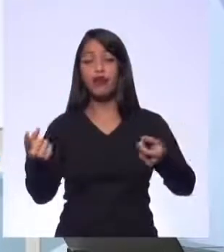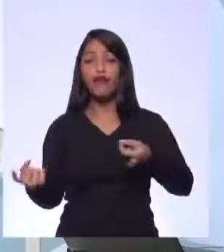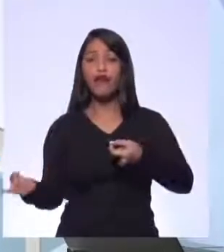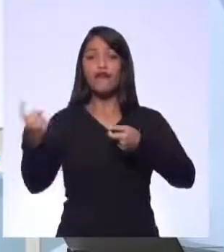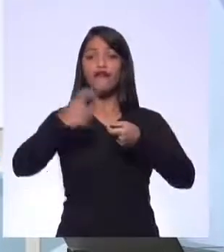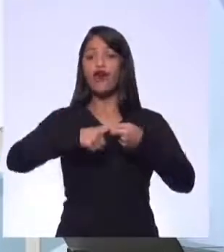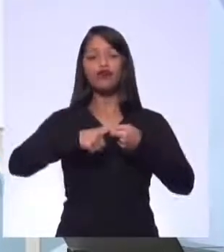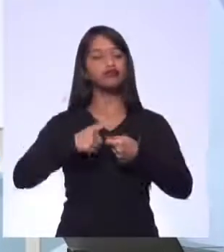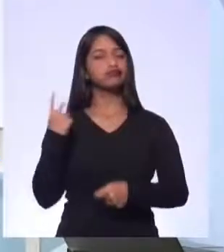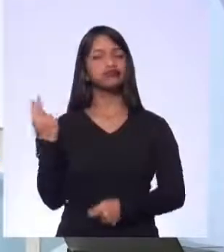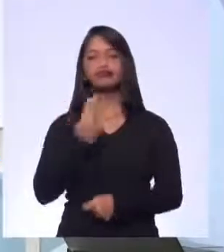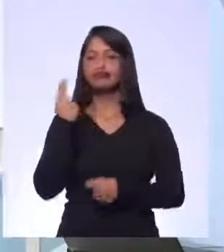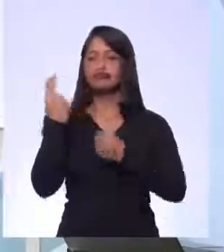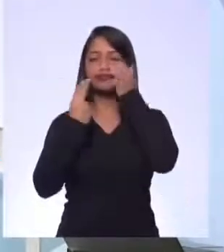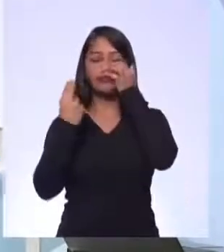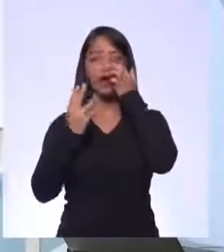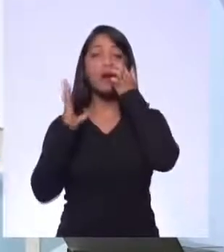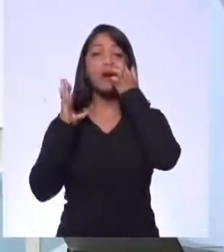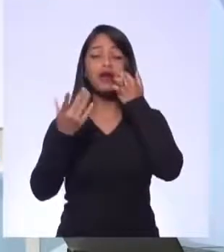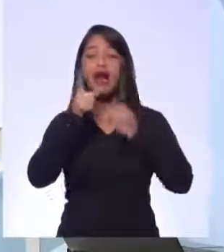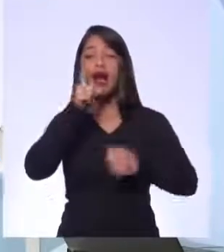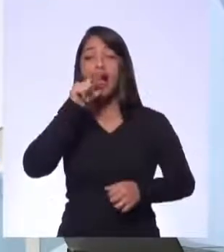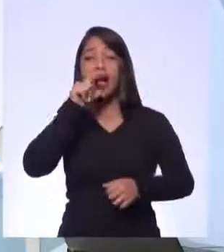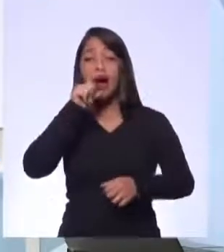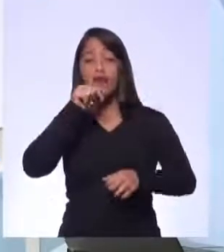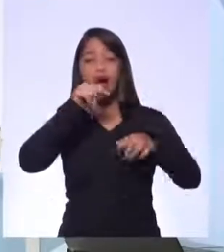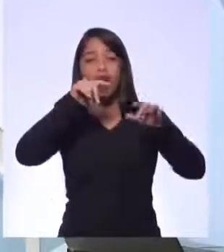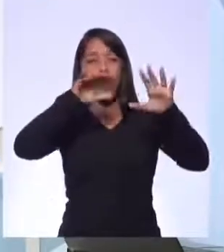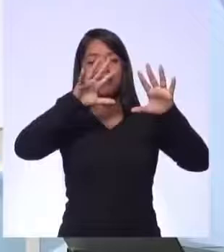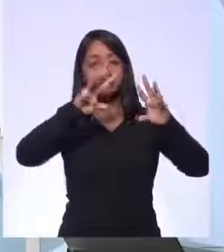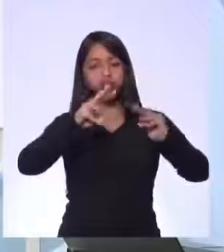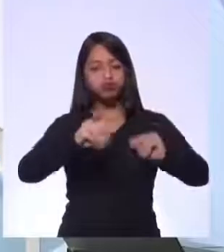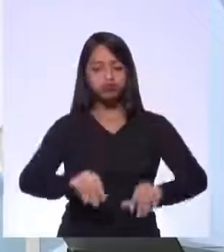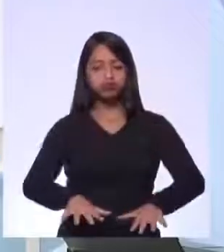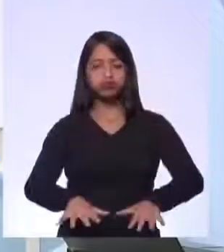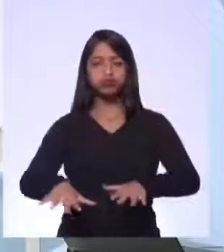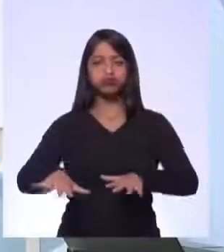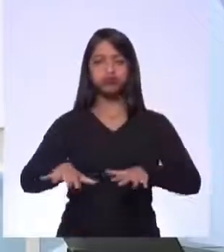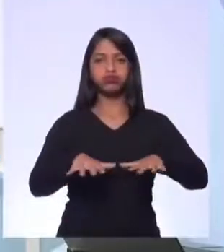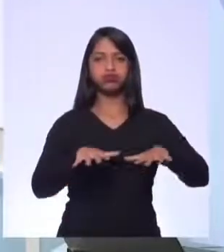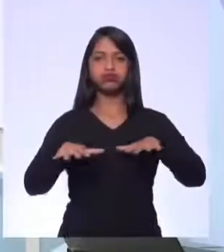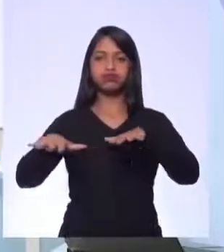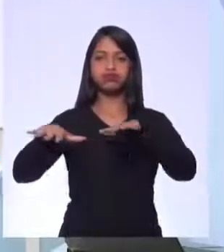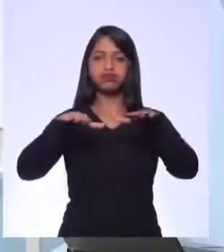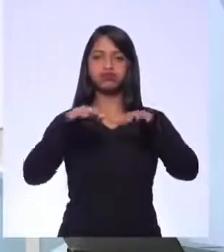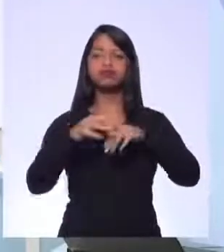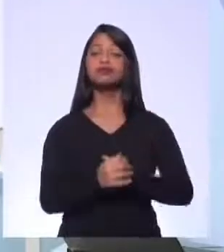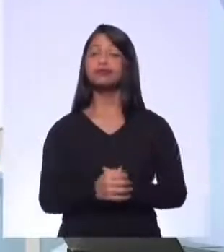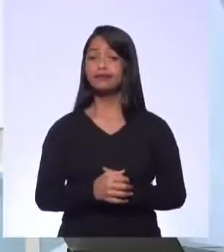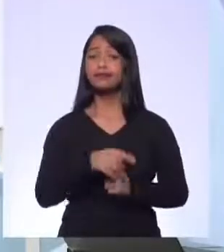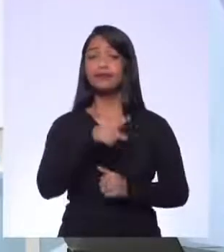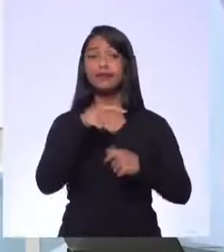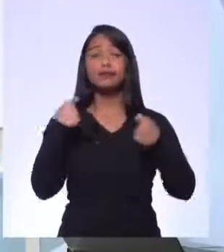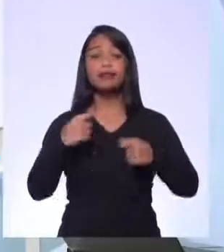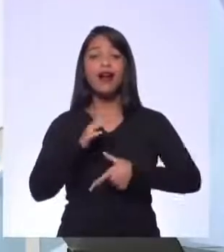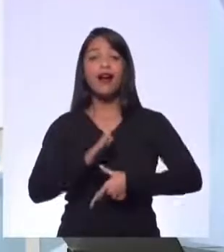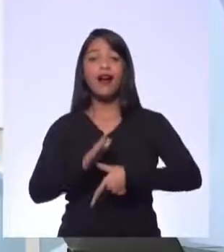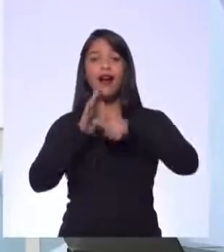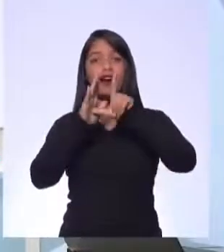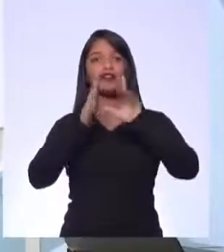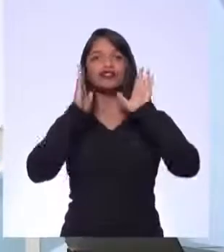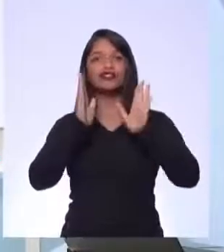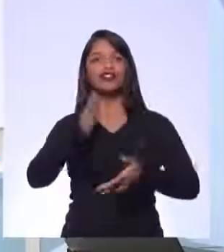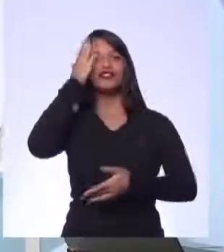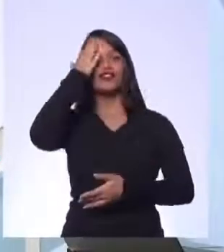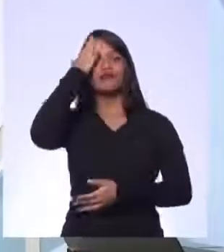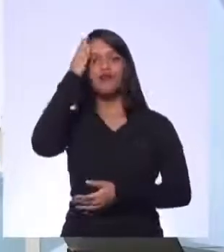se eleve. Então, o gelo do Polo Norte e do Polo Sul. Isso é conhecimento prévio do assunto, viu, gente? Isso ajuda bastante.